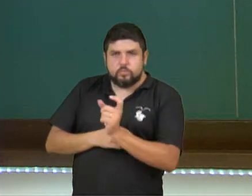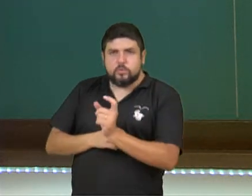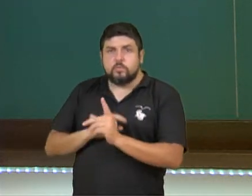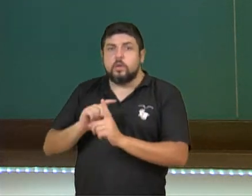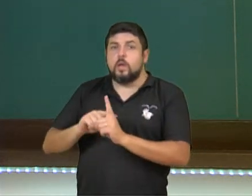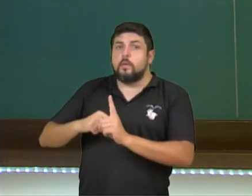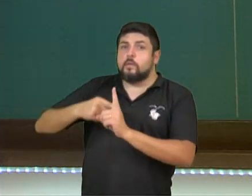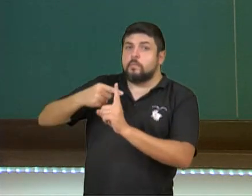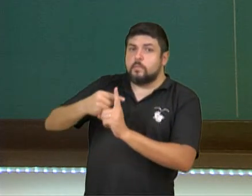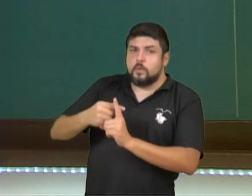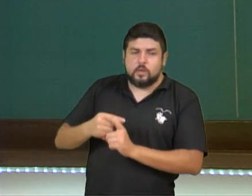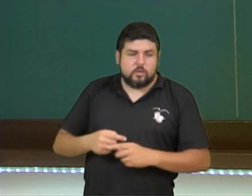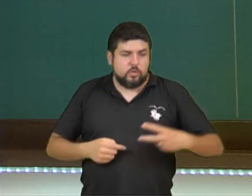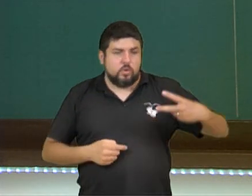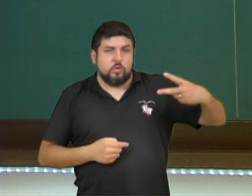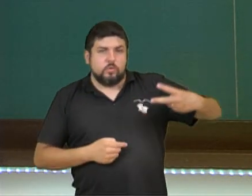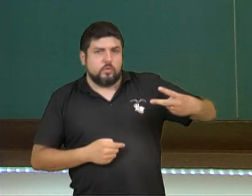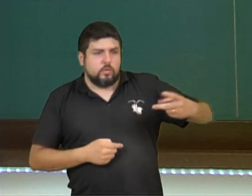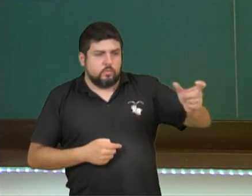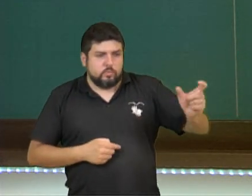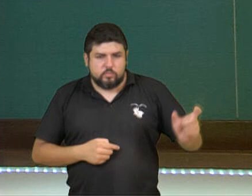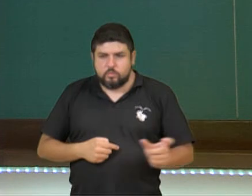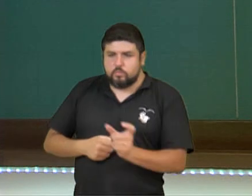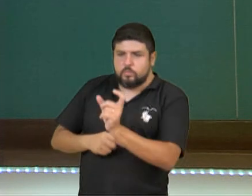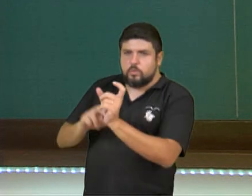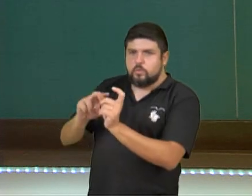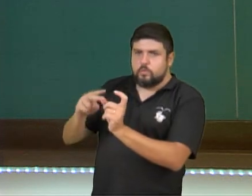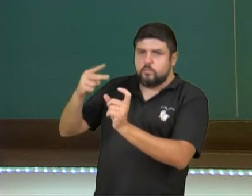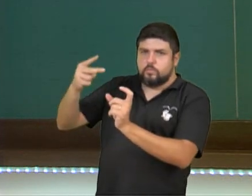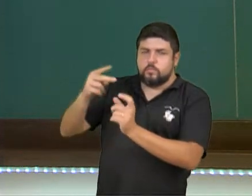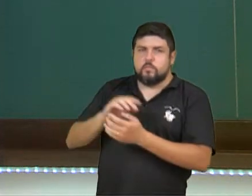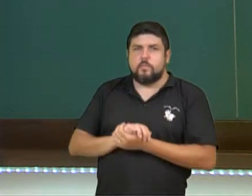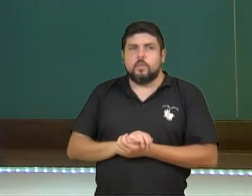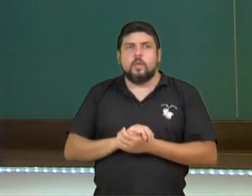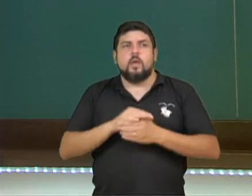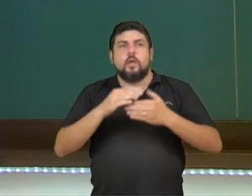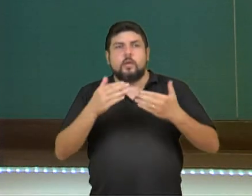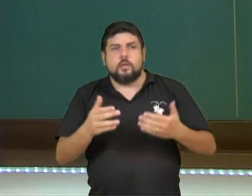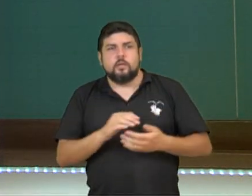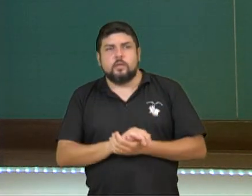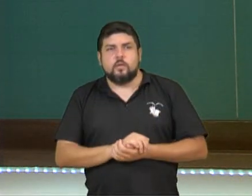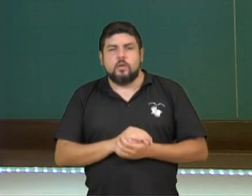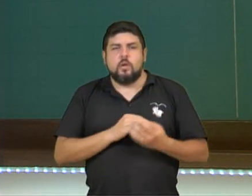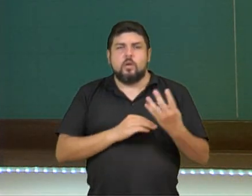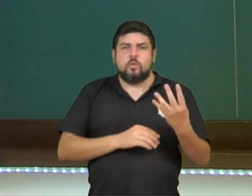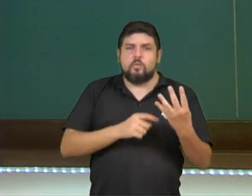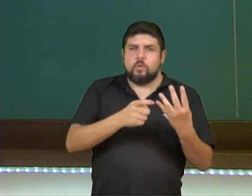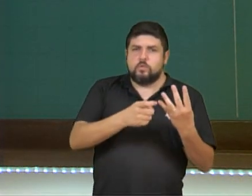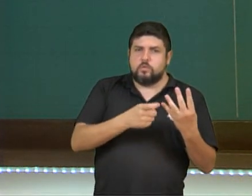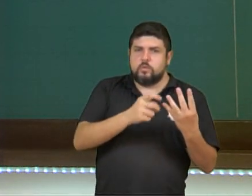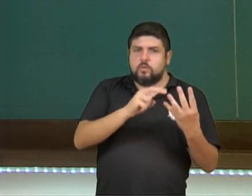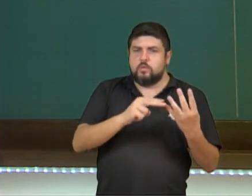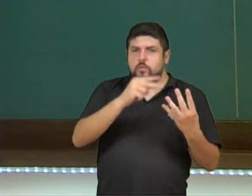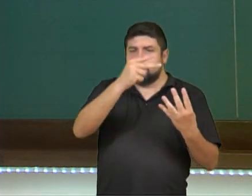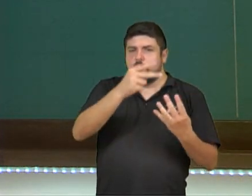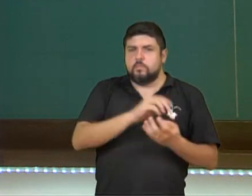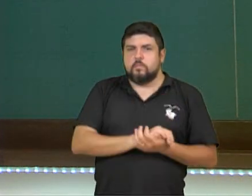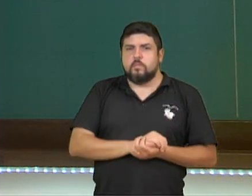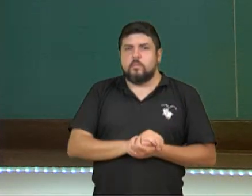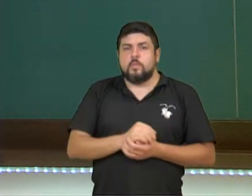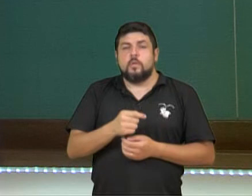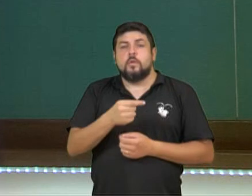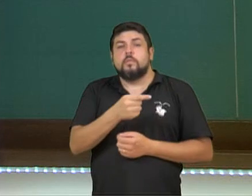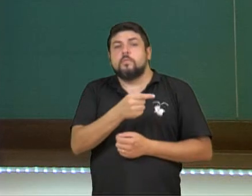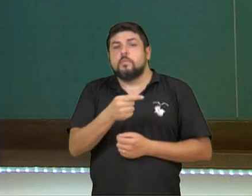termo. Então, vai ficar o 2 ao quadrado e o x também, então vai ficar 4x ao quadrado, menos.